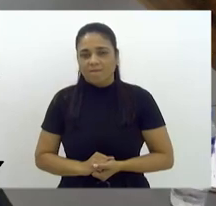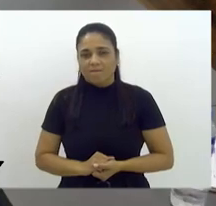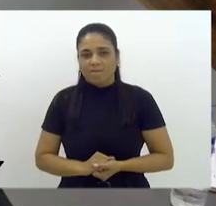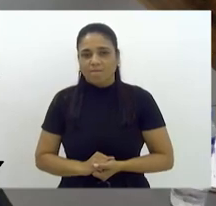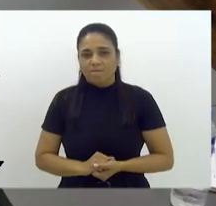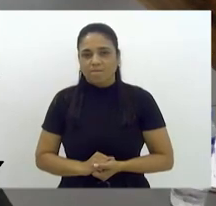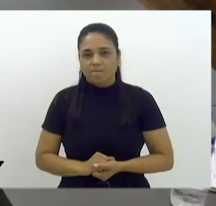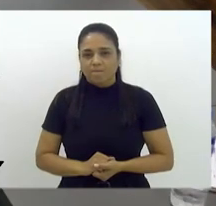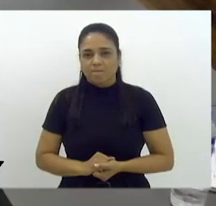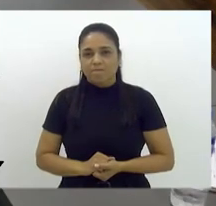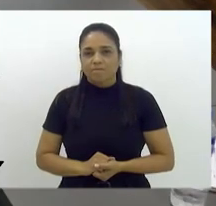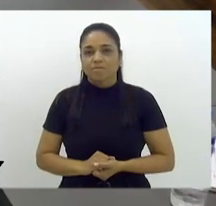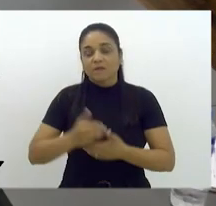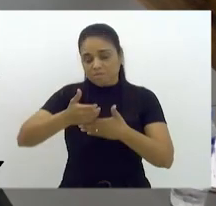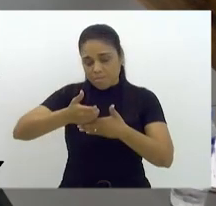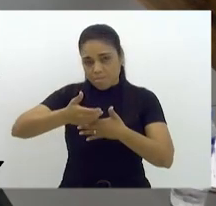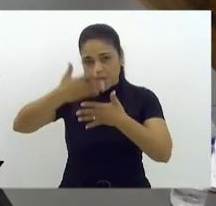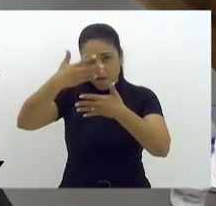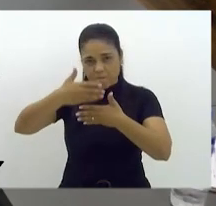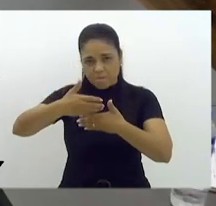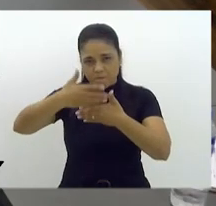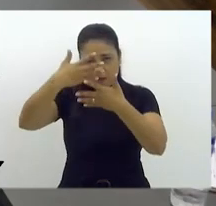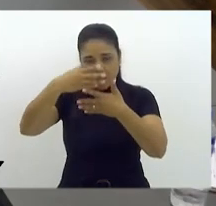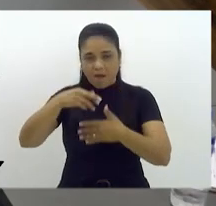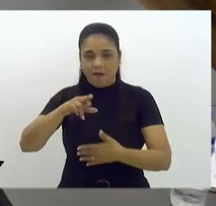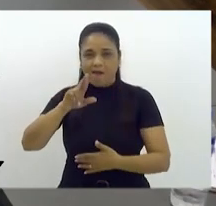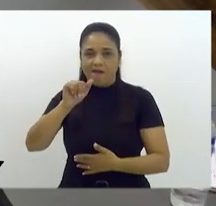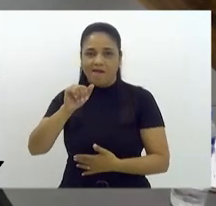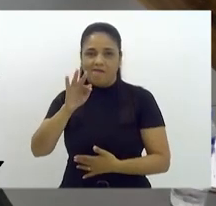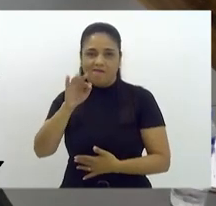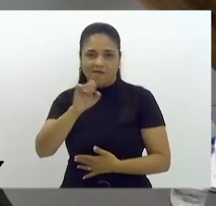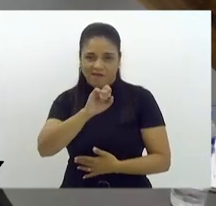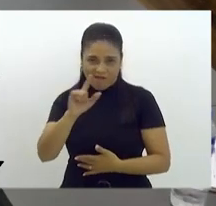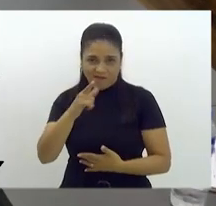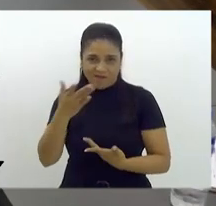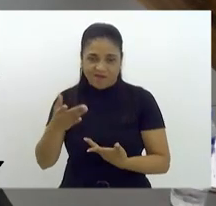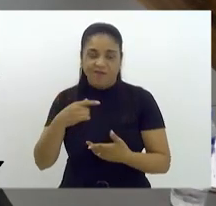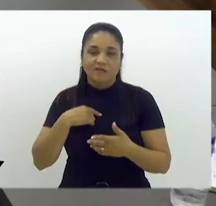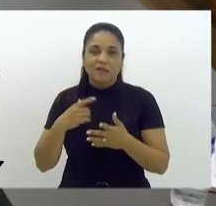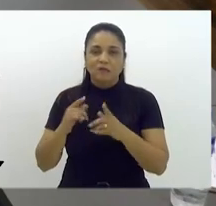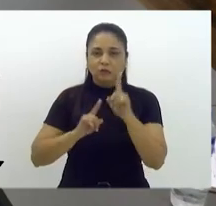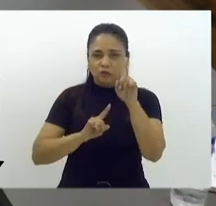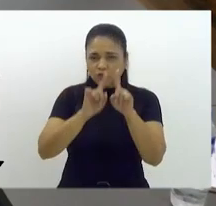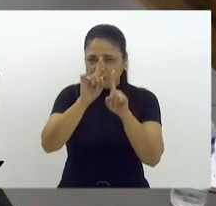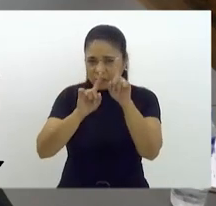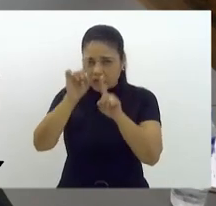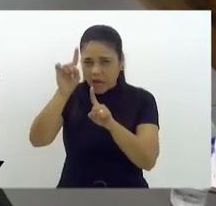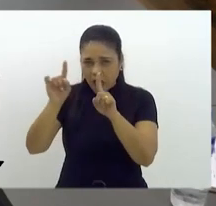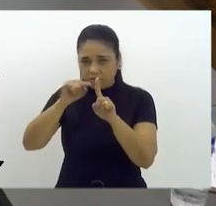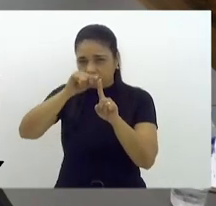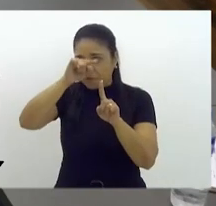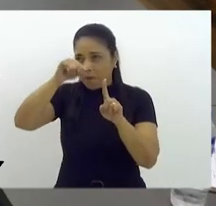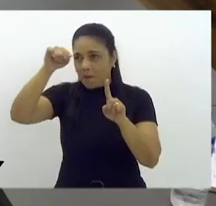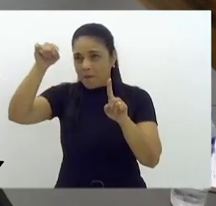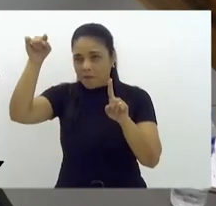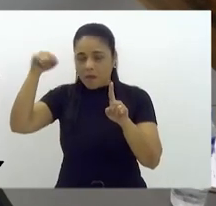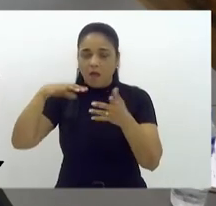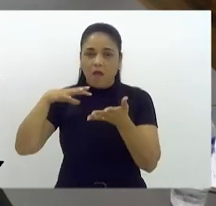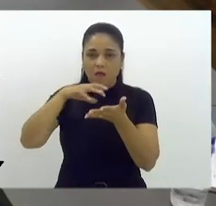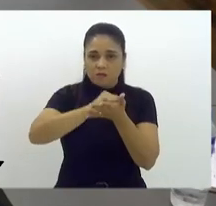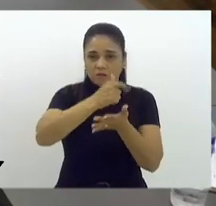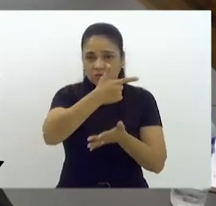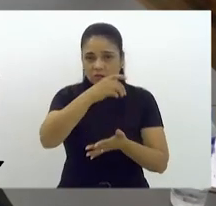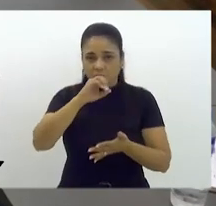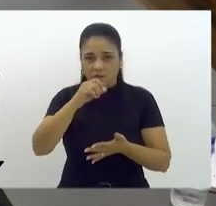aí Rafael por favor é grave vem o gráfico mostrando esses números de números os números de registros em 2022